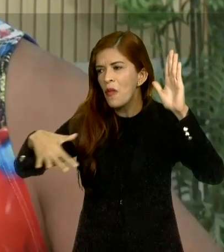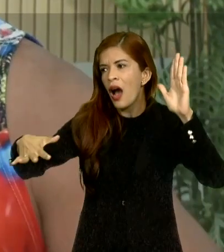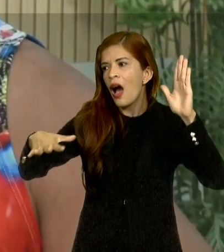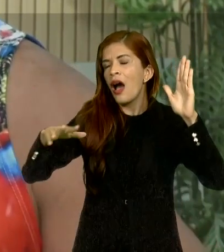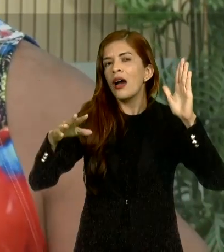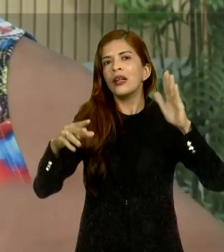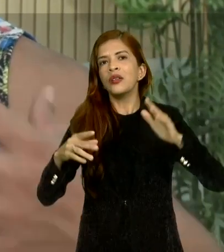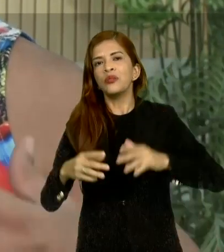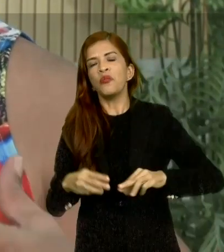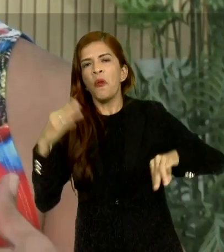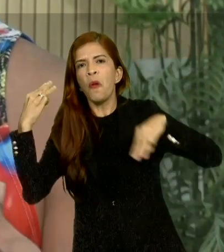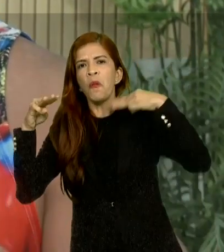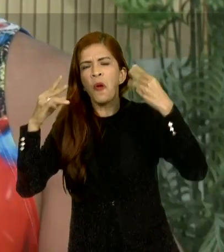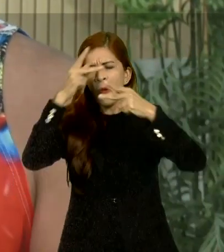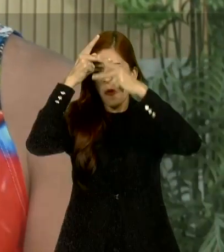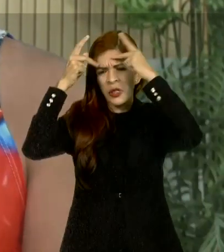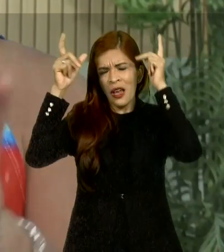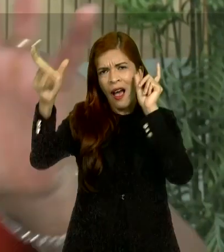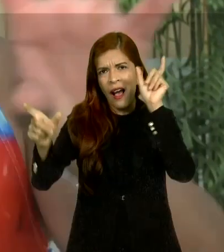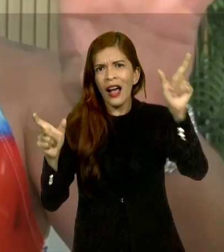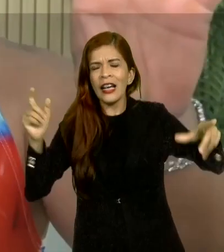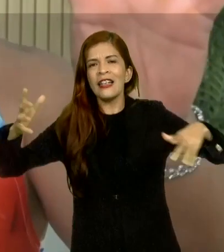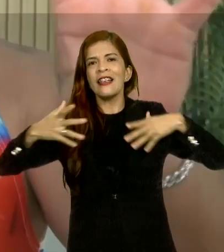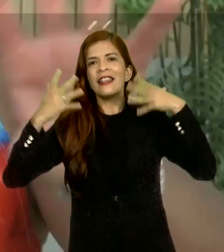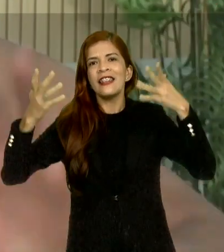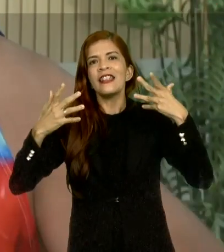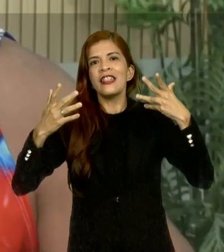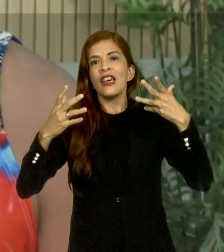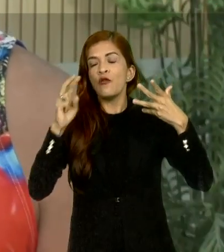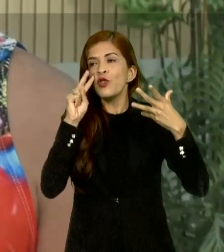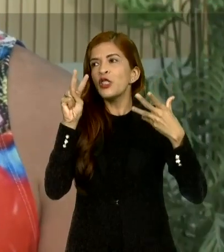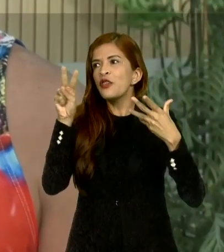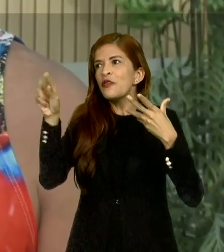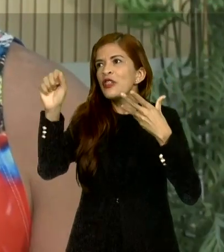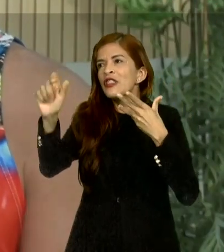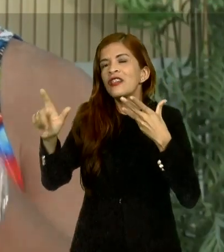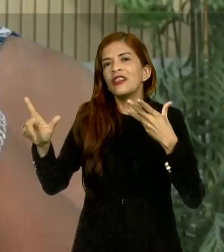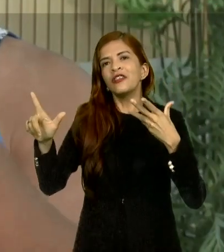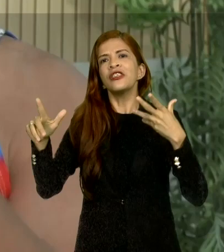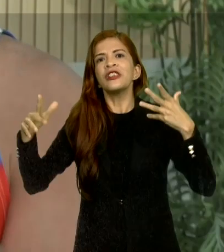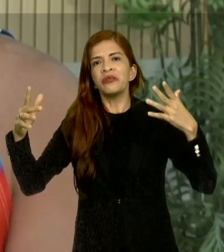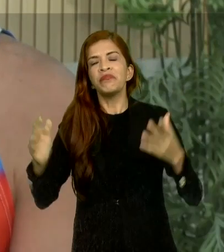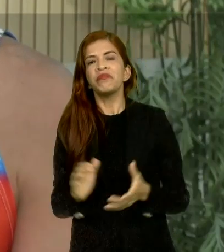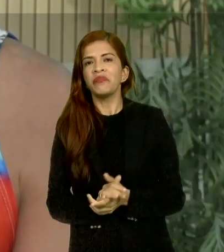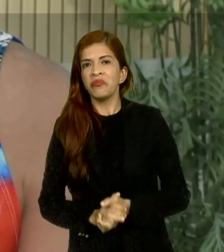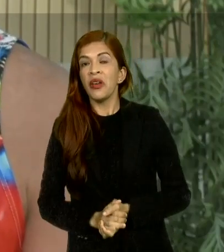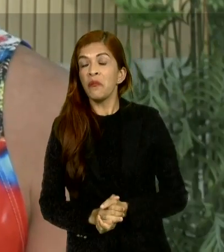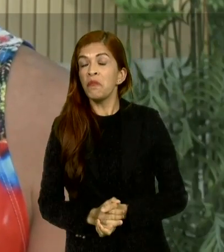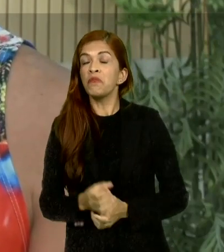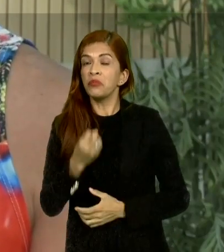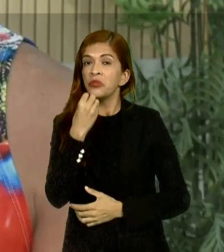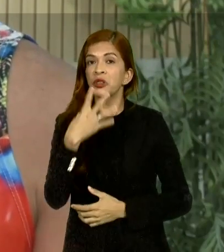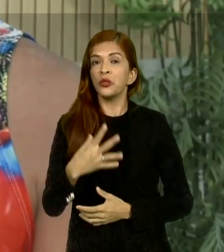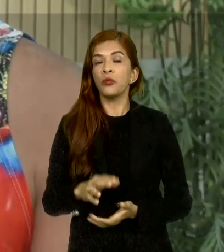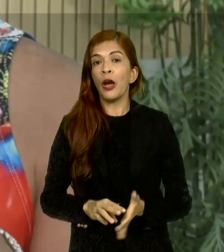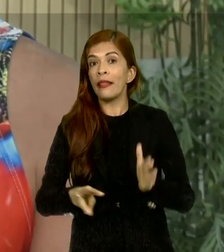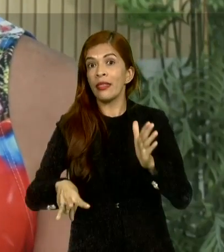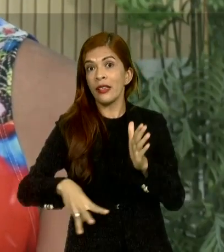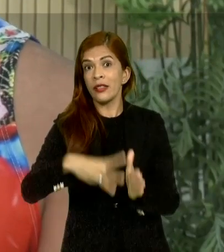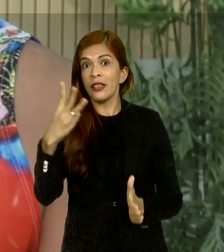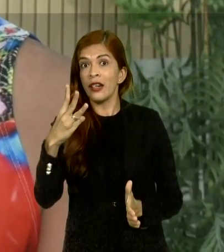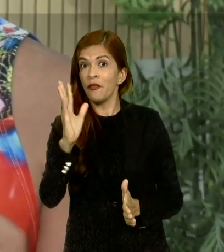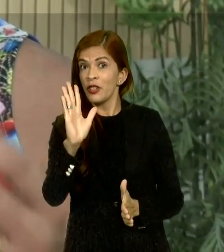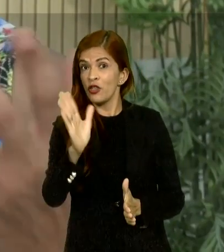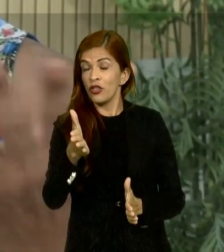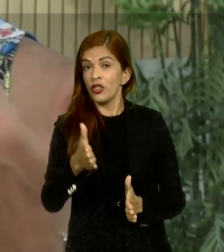muita música, com muita gente, muita alegria, e você olha São Luís de outro lado. É incrível, é a terceira edição que a gente faz, e quem